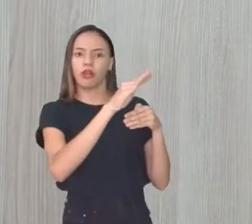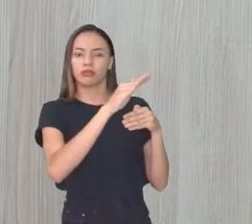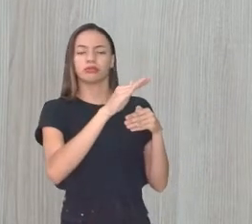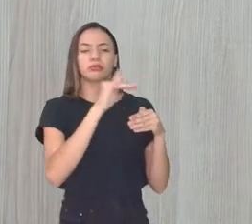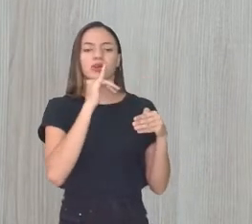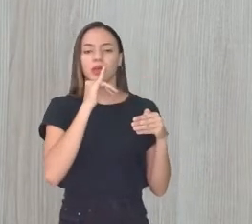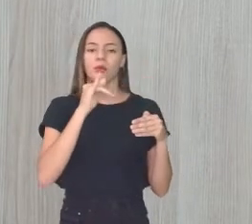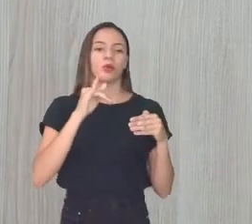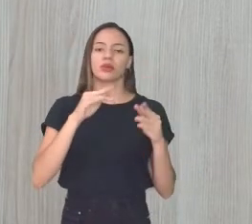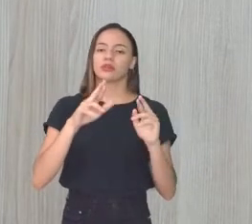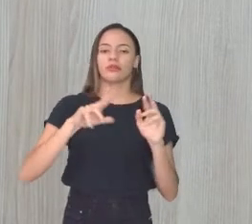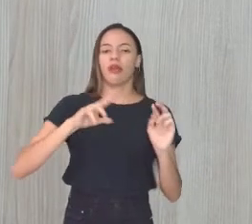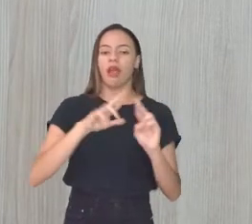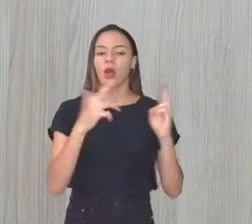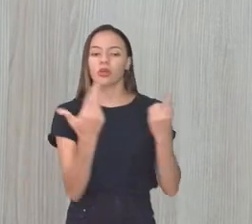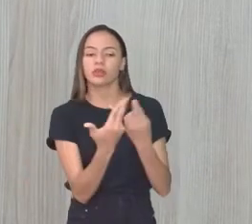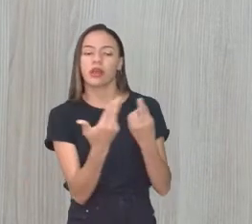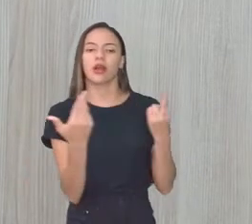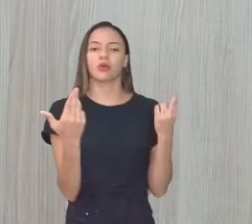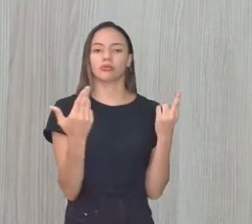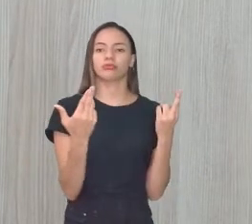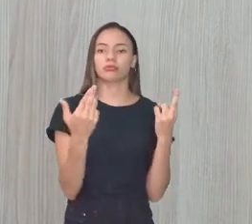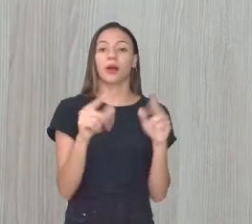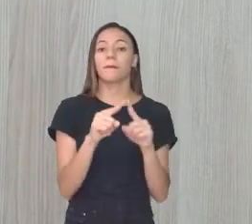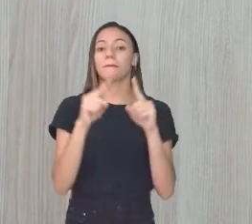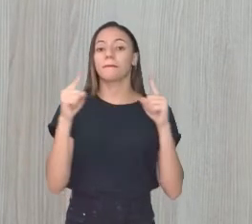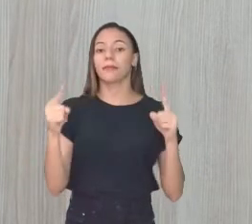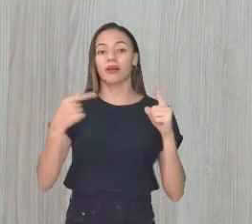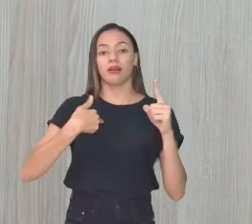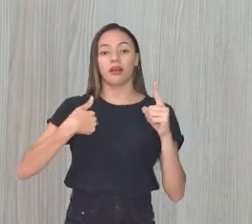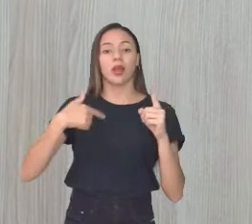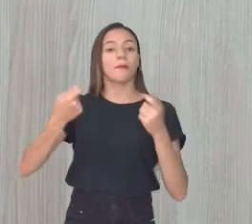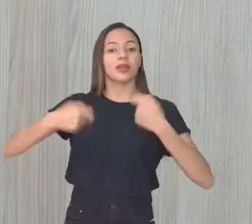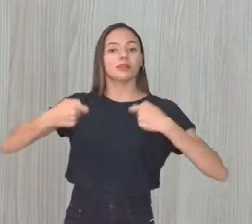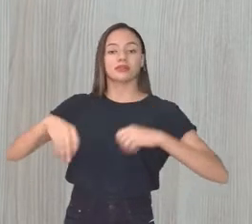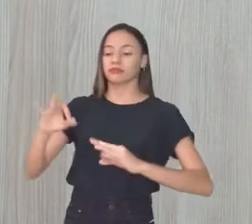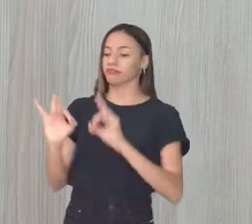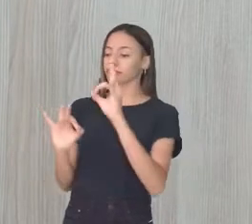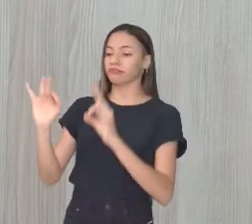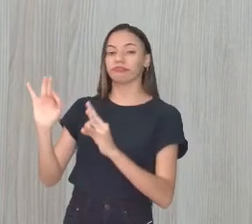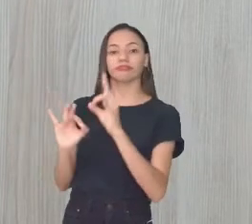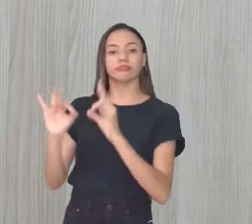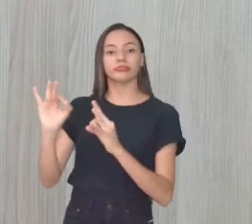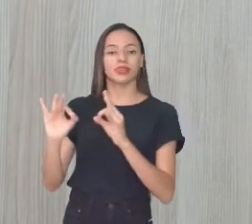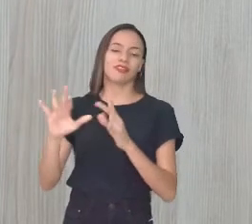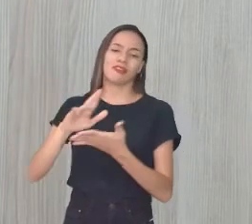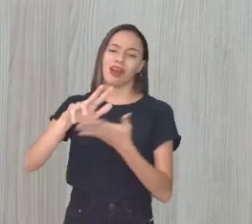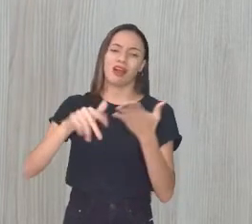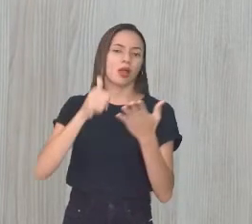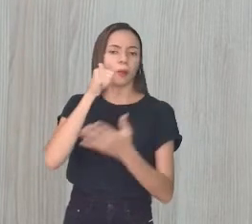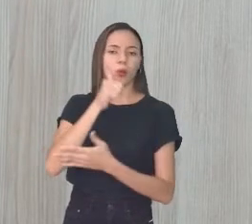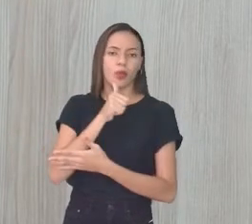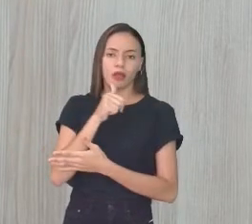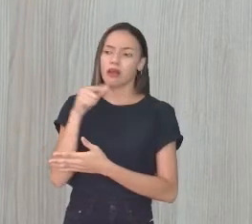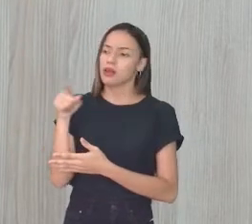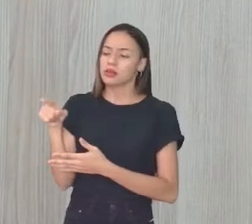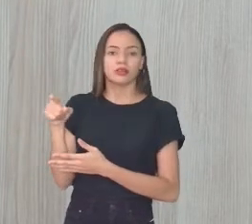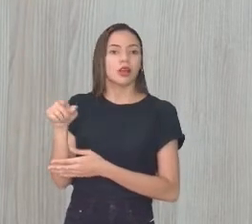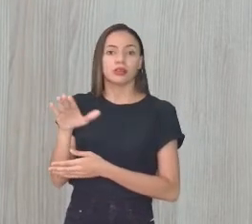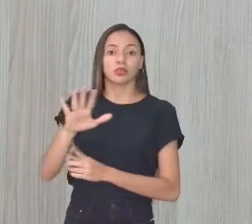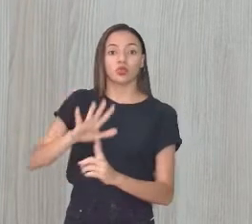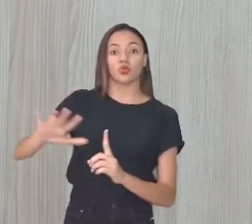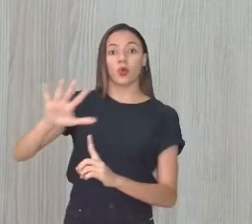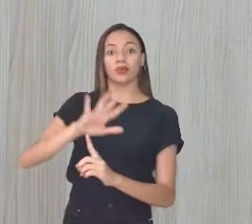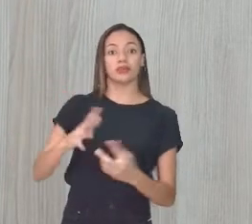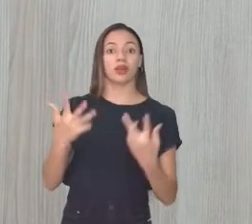ali, o meu trabalho lá direitinho e tudo, eu tinha que dar conta, né? Muitas mulheres passaram por isso, de